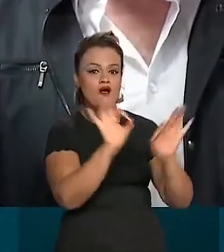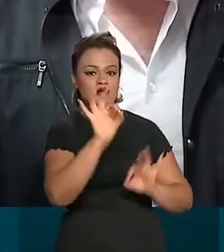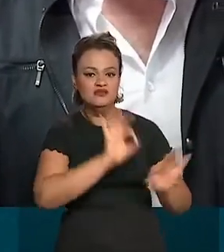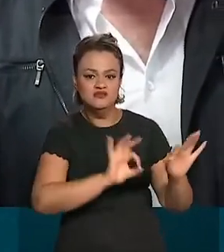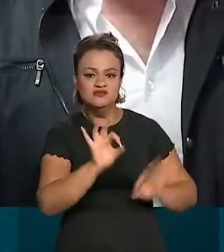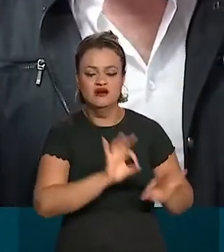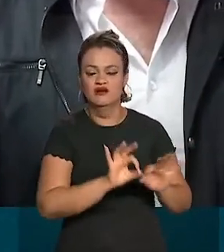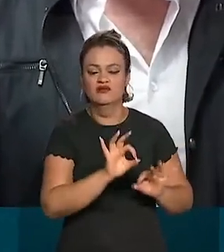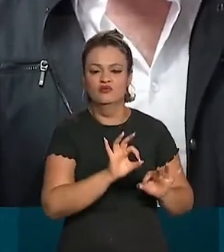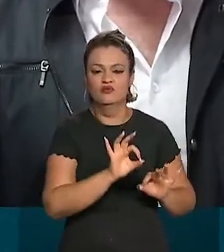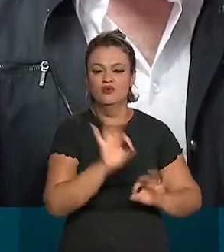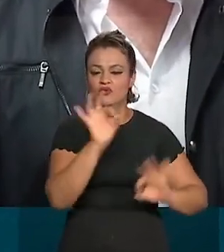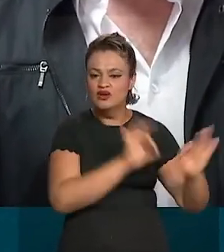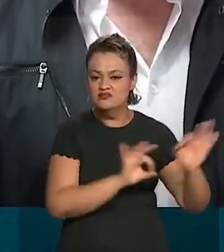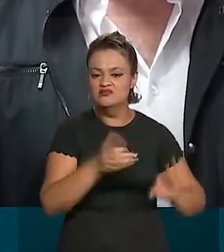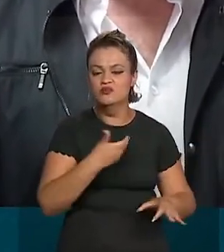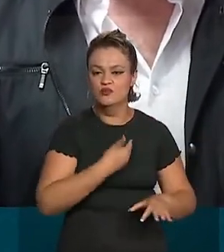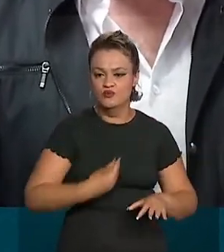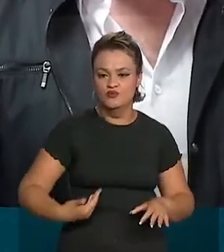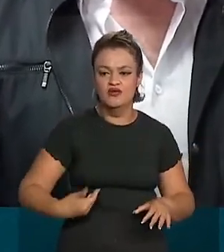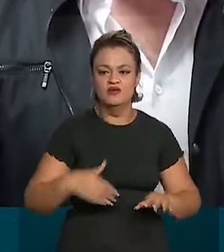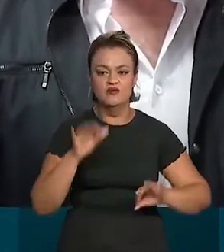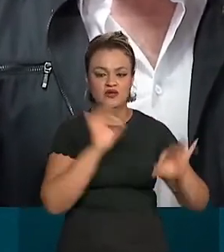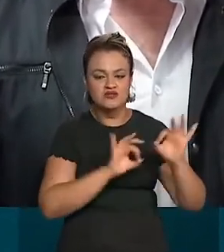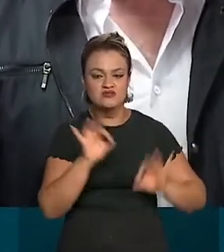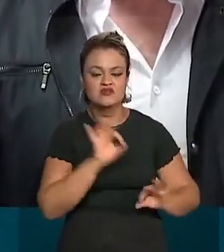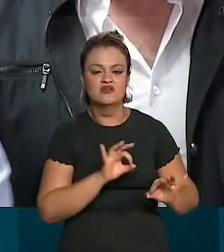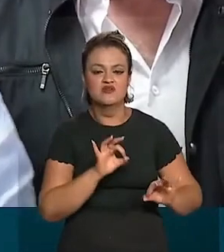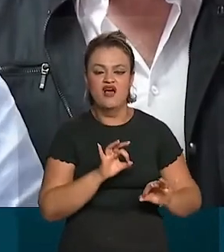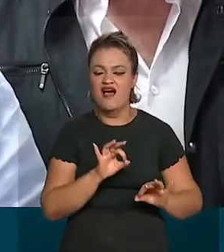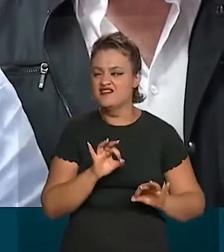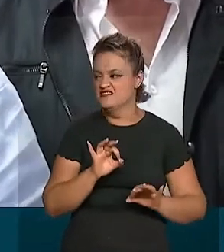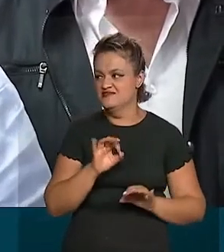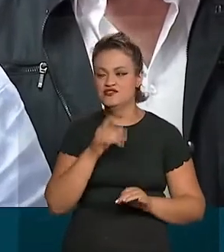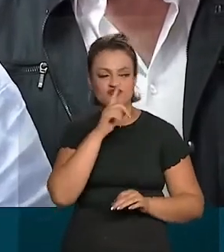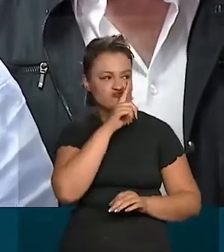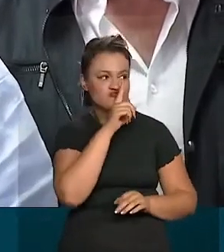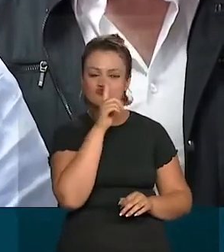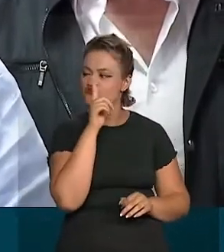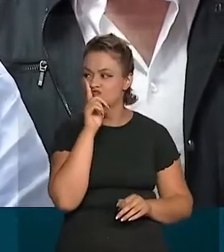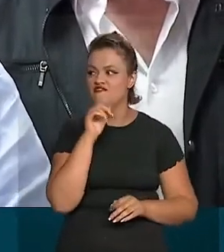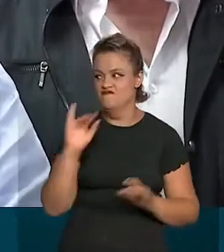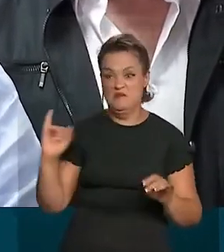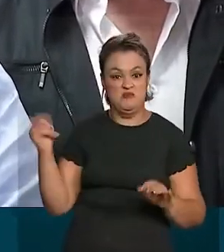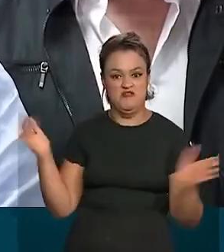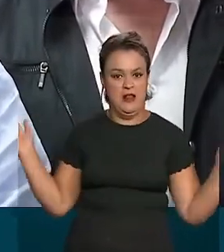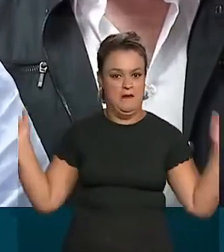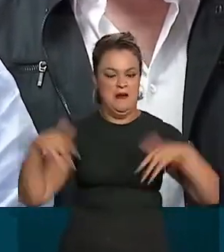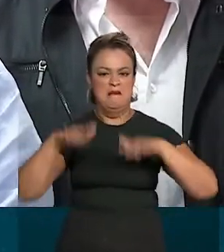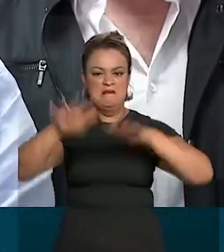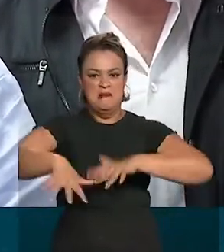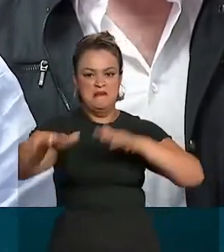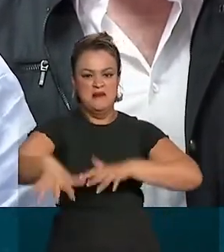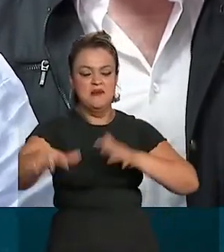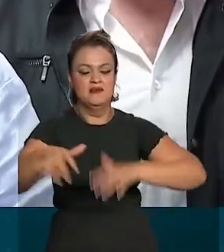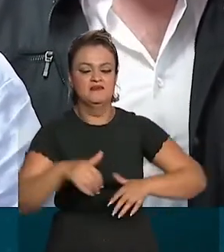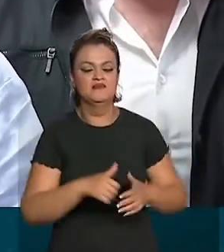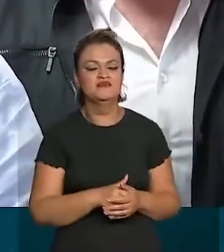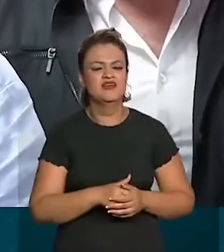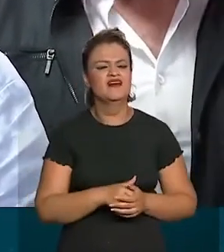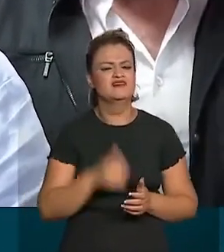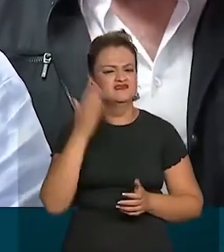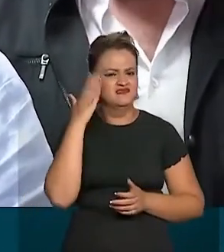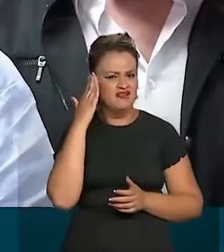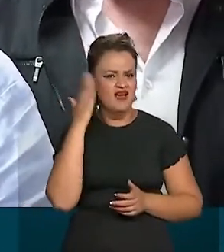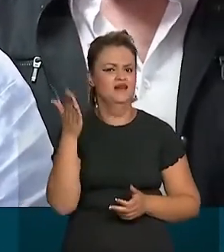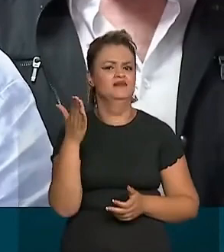governo, para fazer o que eles fizeram hoje. Todo mundo sabe que tem vários